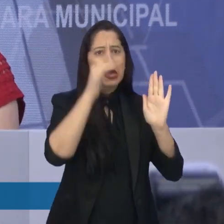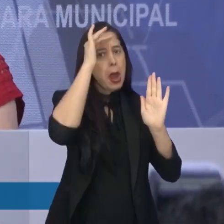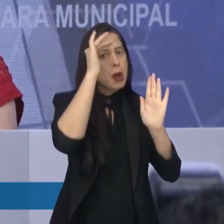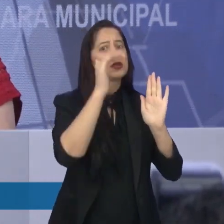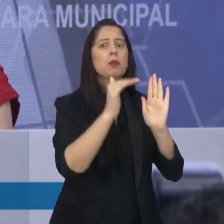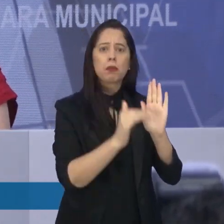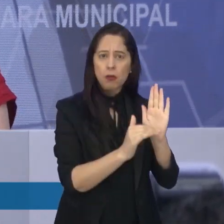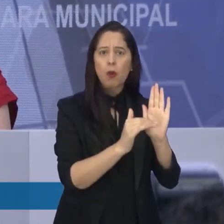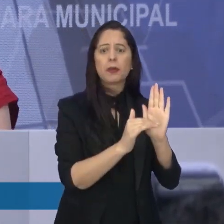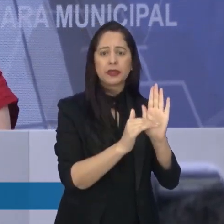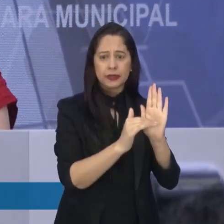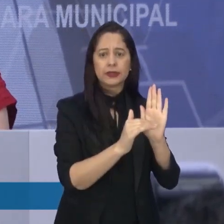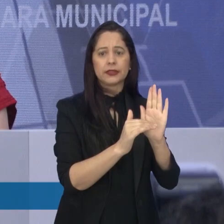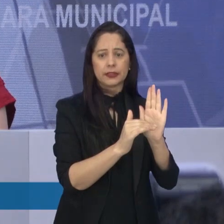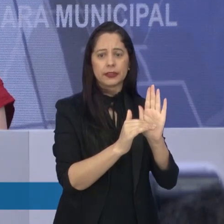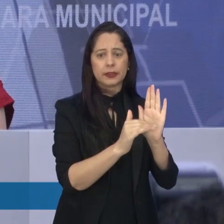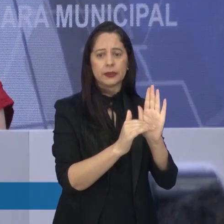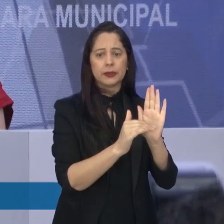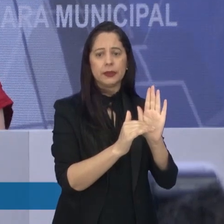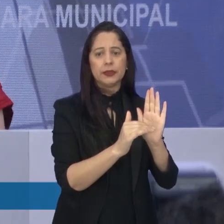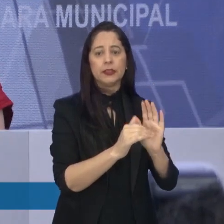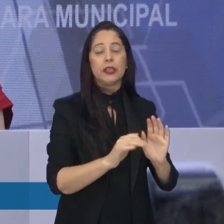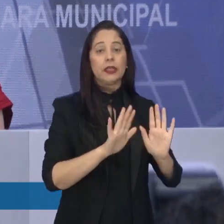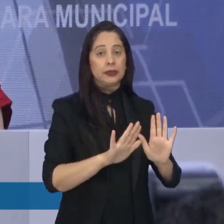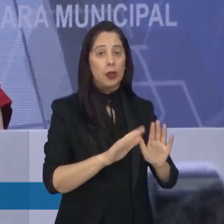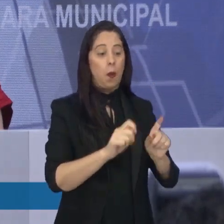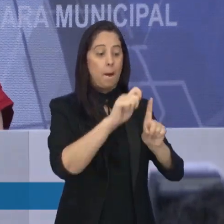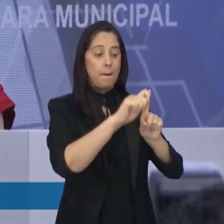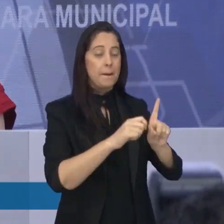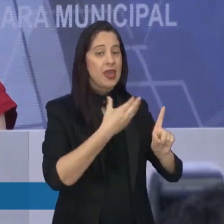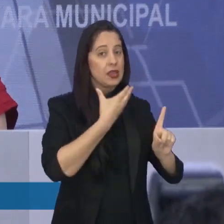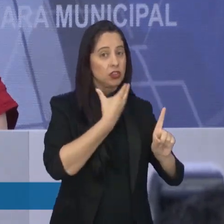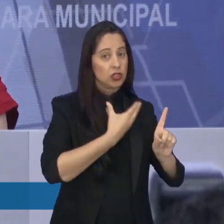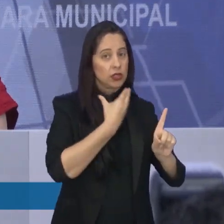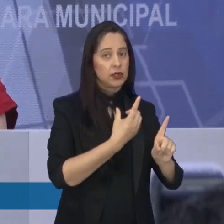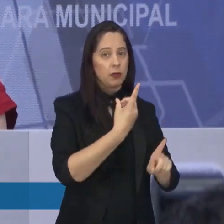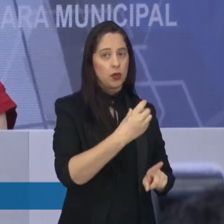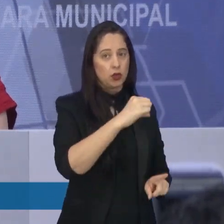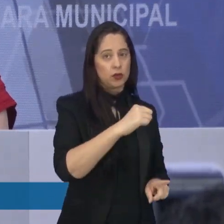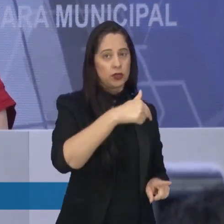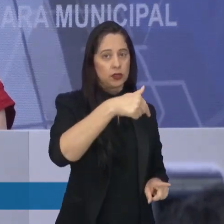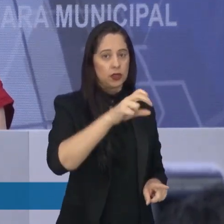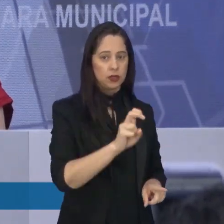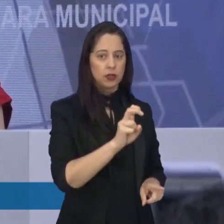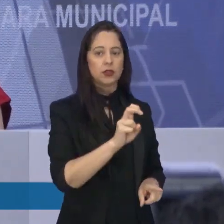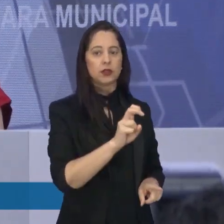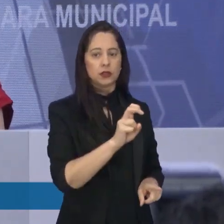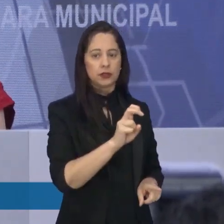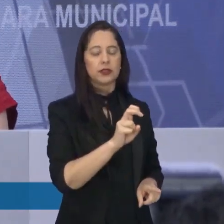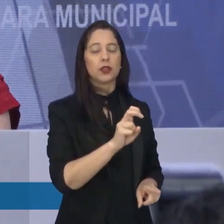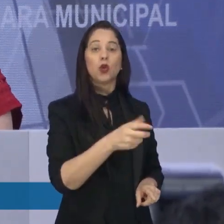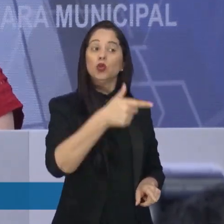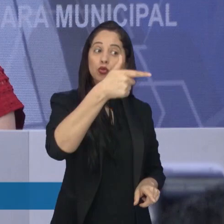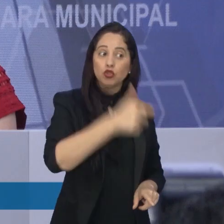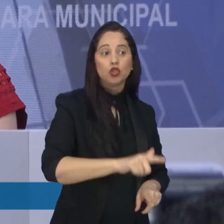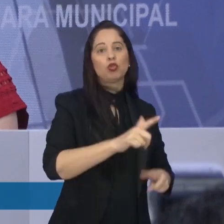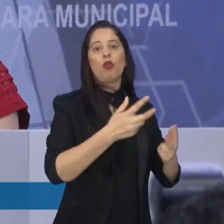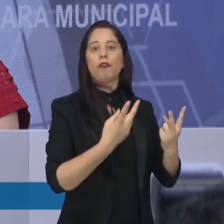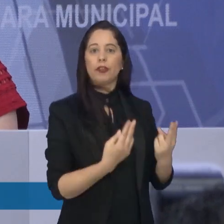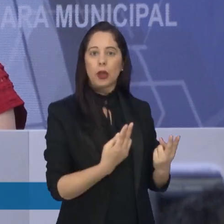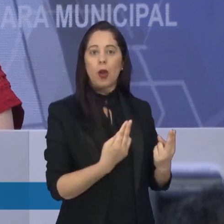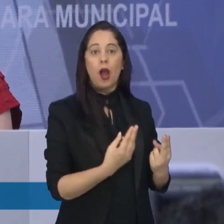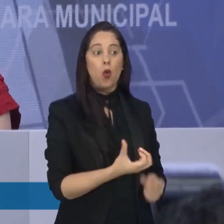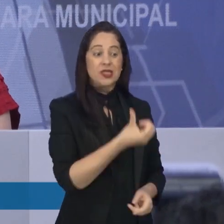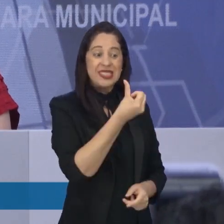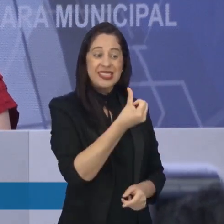de seus diplomas de engenheiro. Em dezembro de 1975, a situação se repetiu, 6